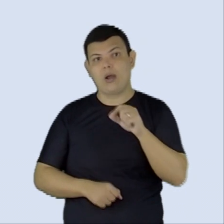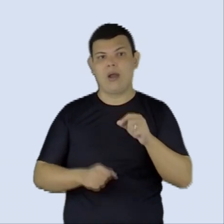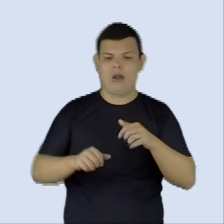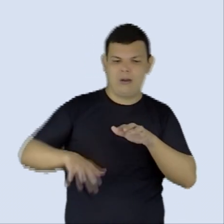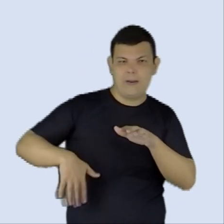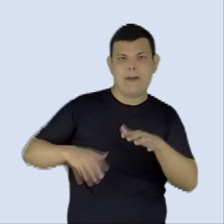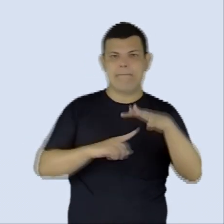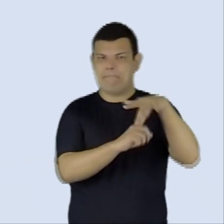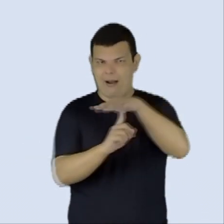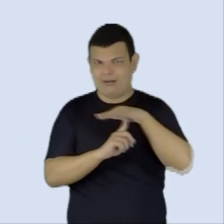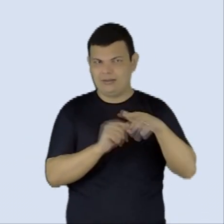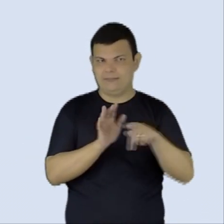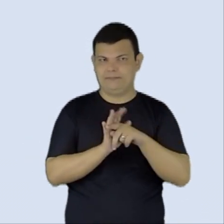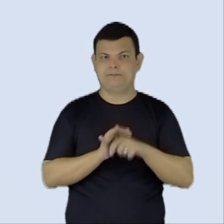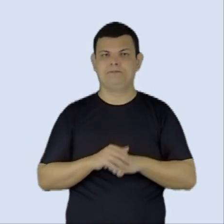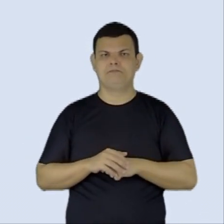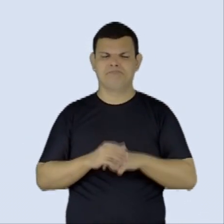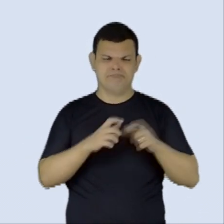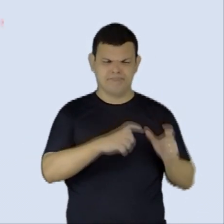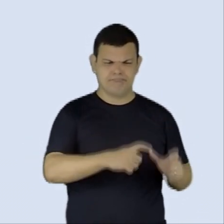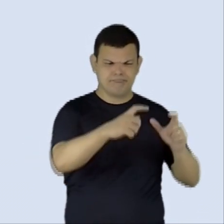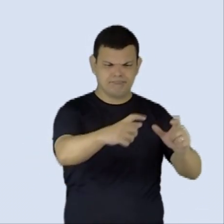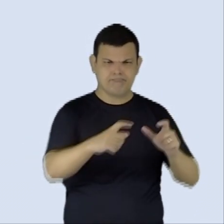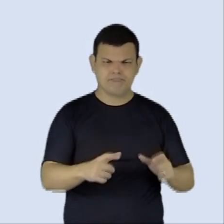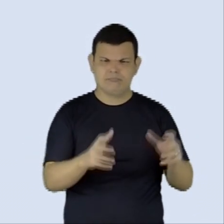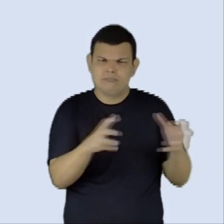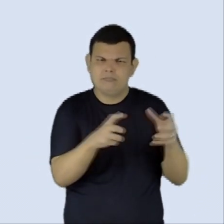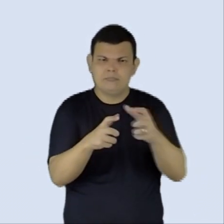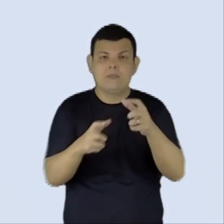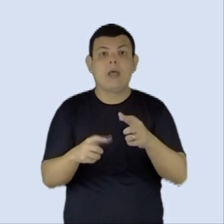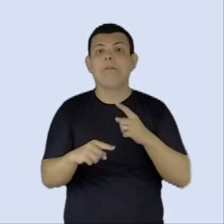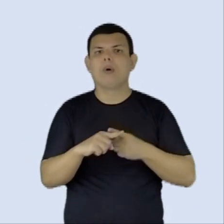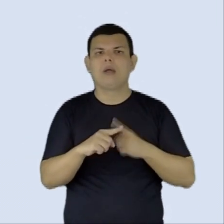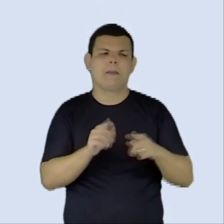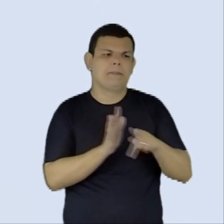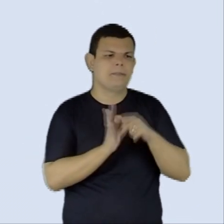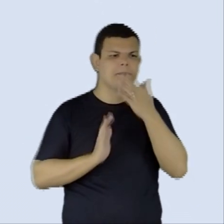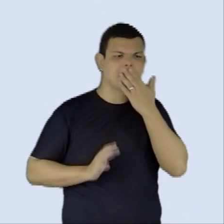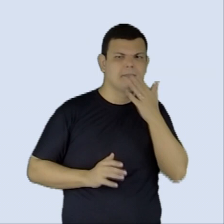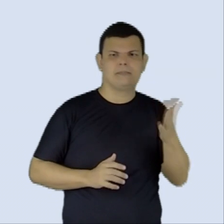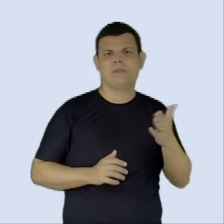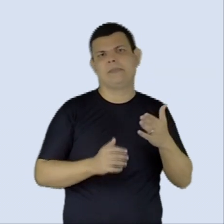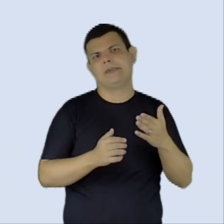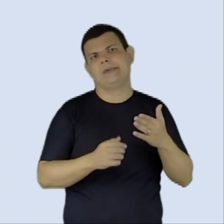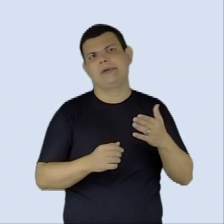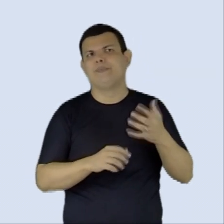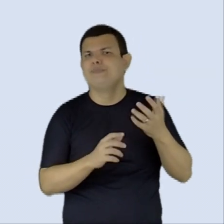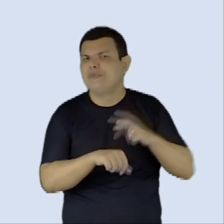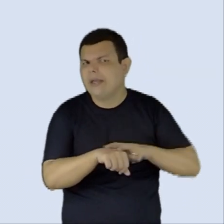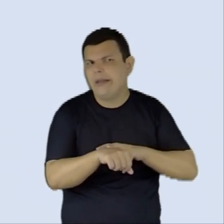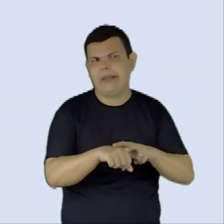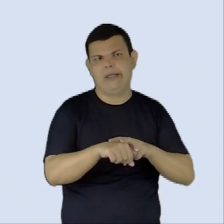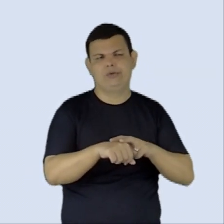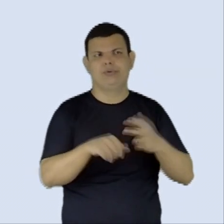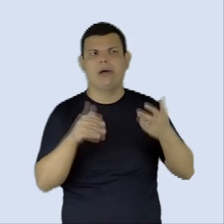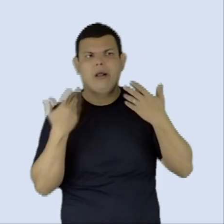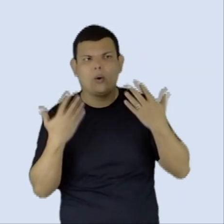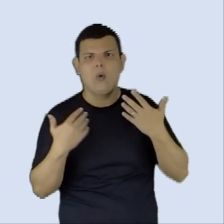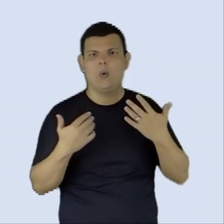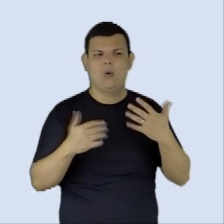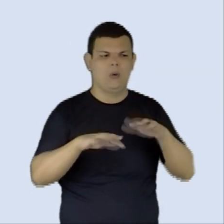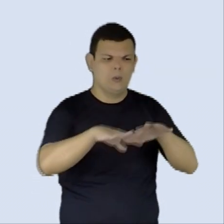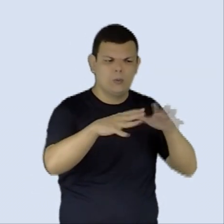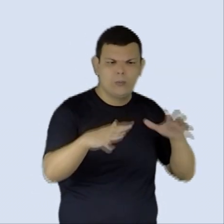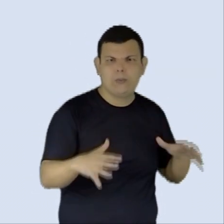da mata. Então, essas sub-regiões elas foram divididas por aspectos naturais, ou seja, pela vegetação, clima,